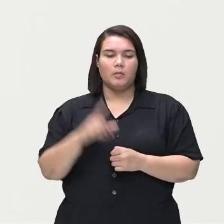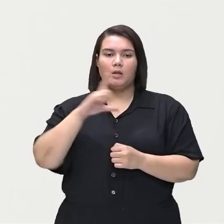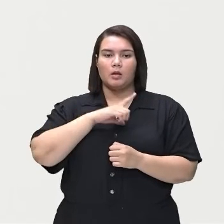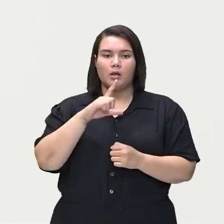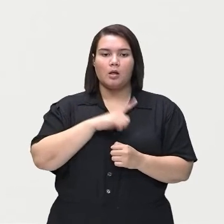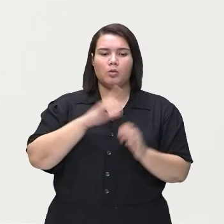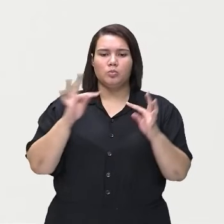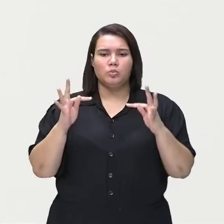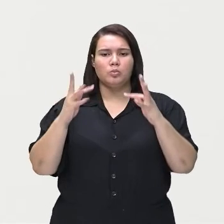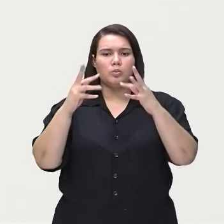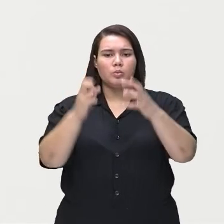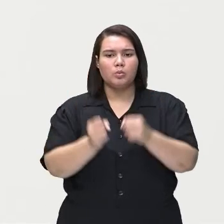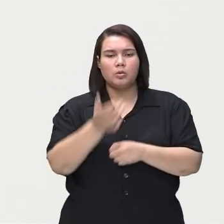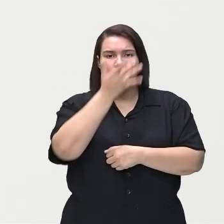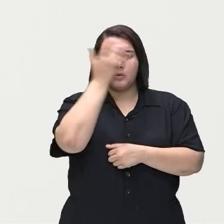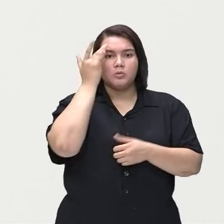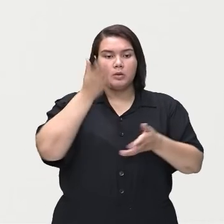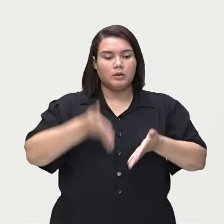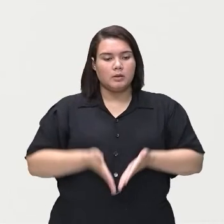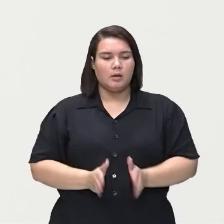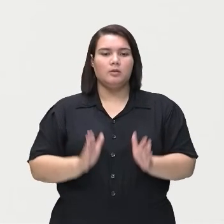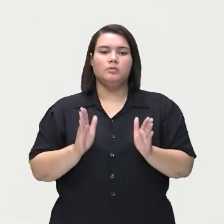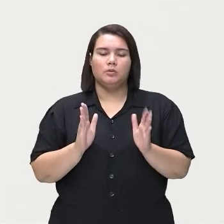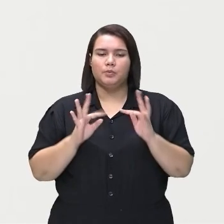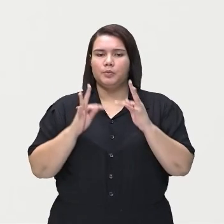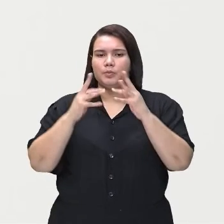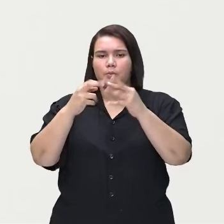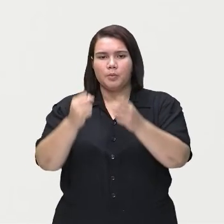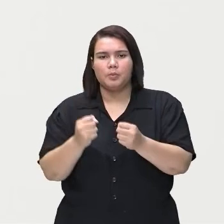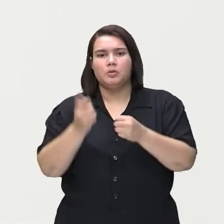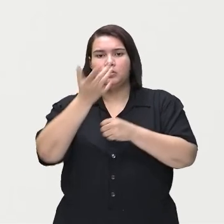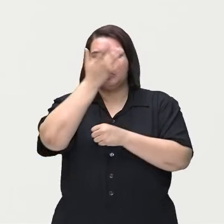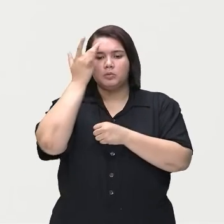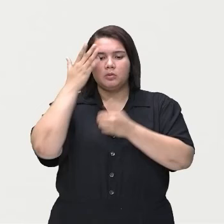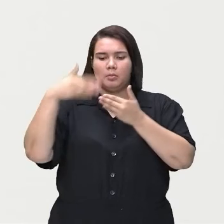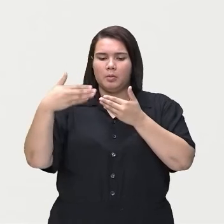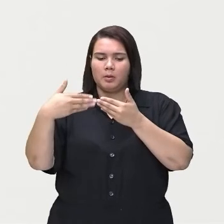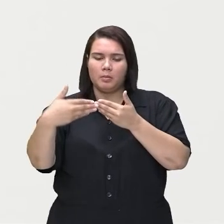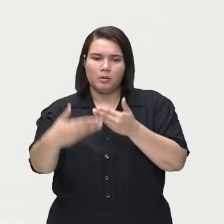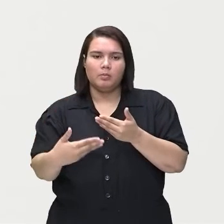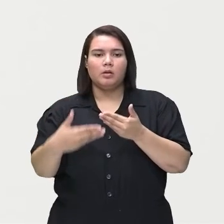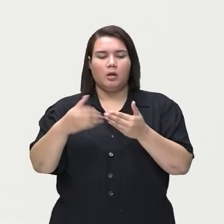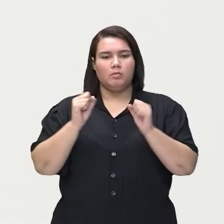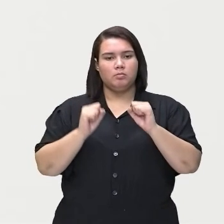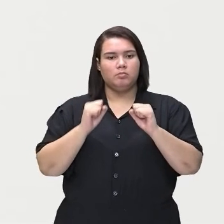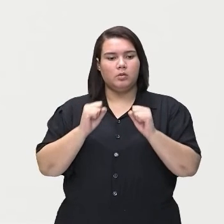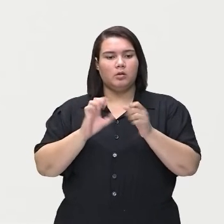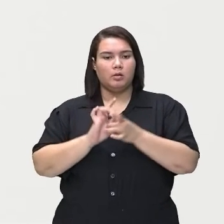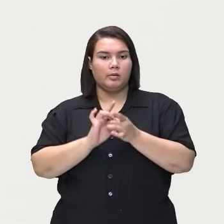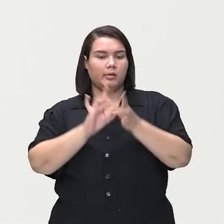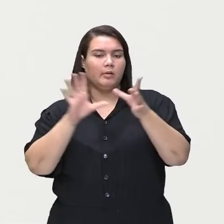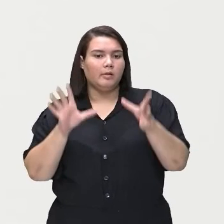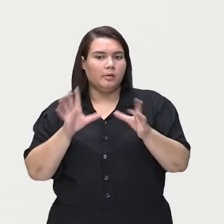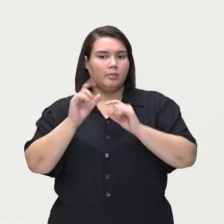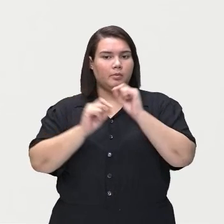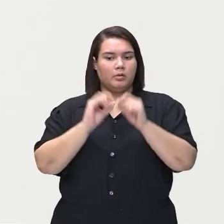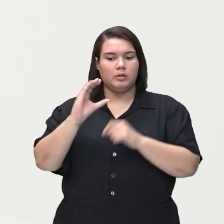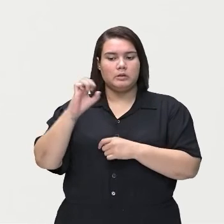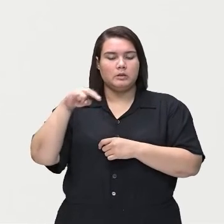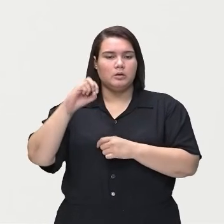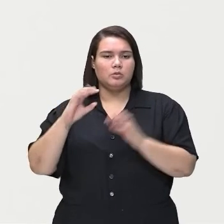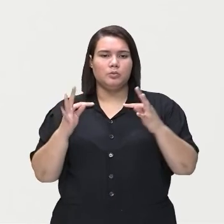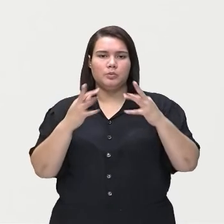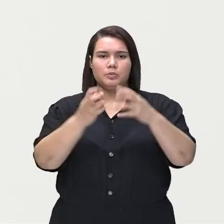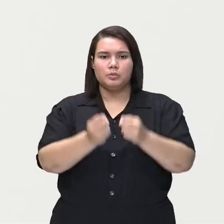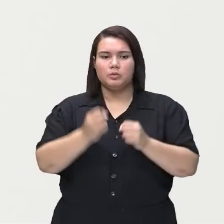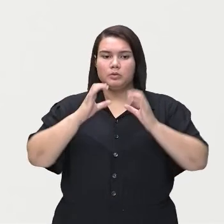registravam todos os nascidos, né? Lá tinham os censores e os censores acabavam promovendo ali o censo, cadastrando todos